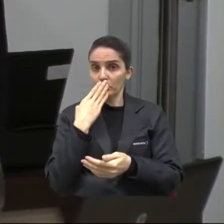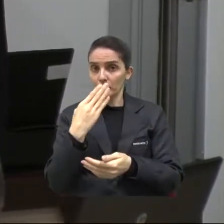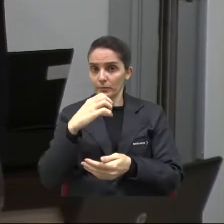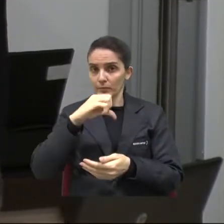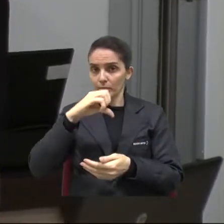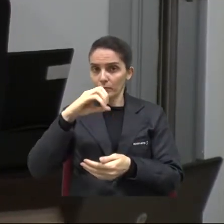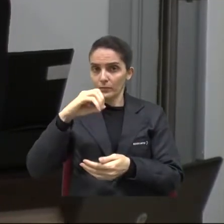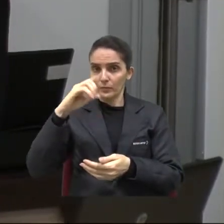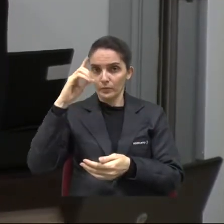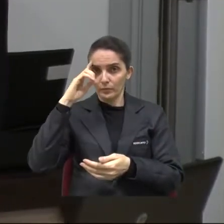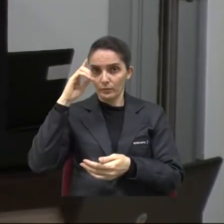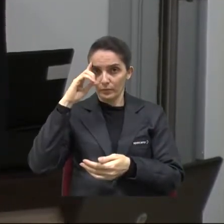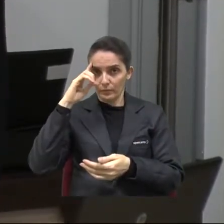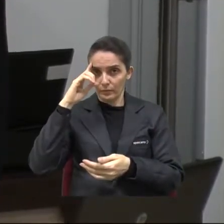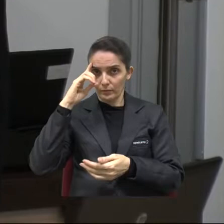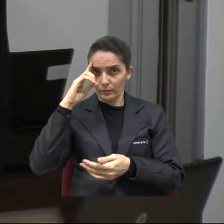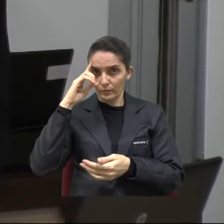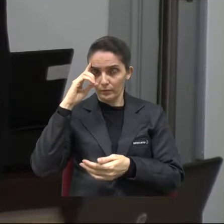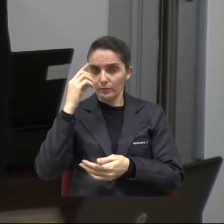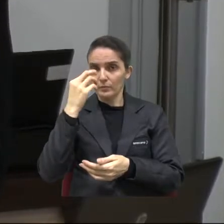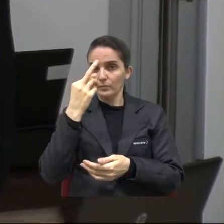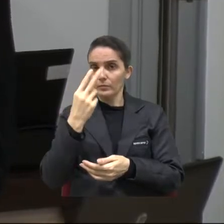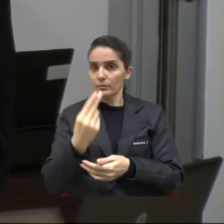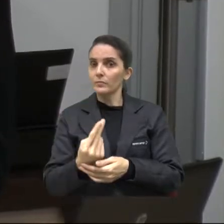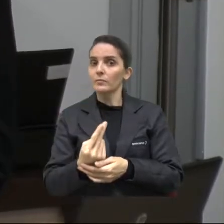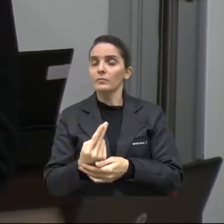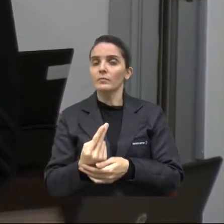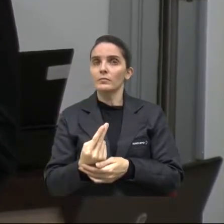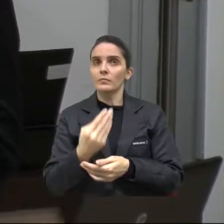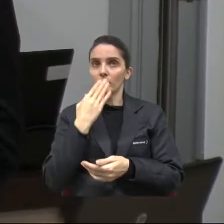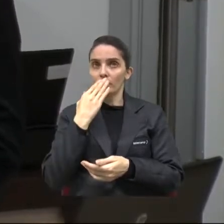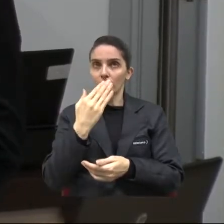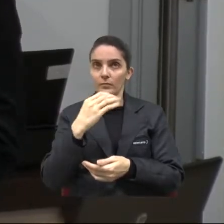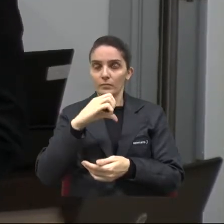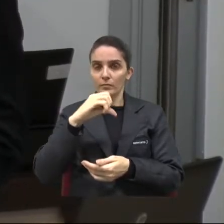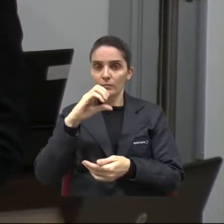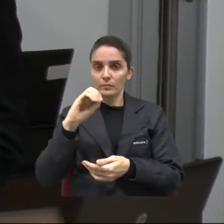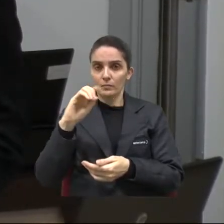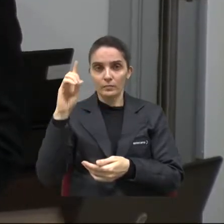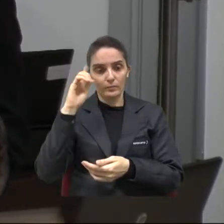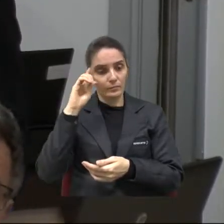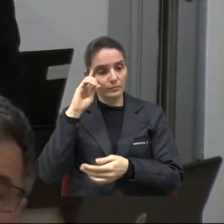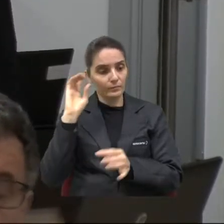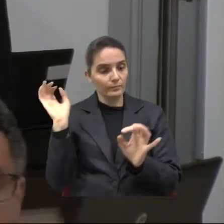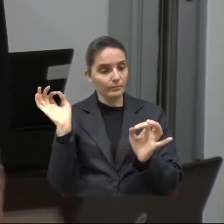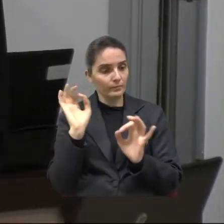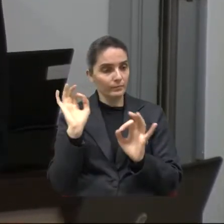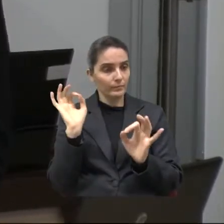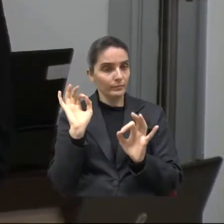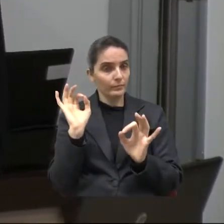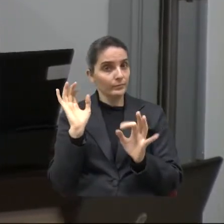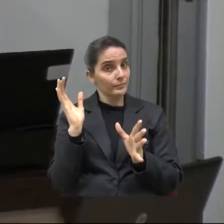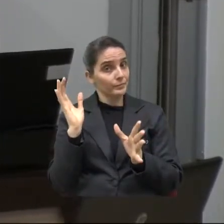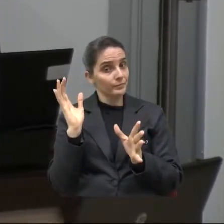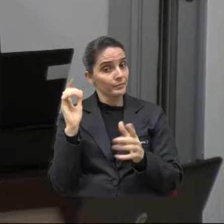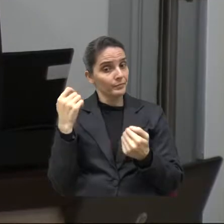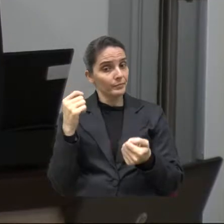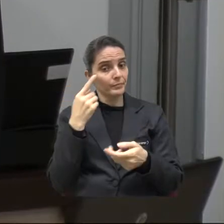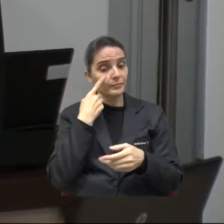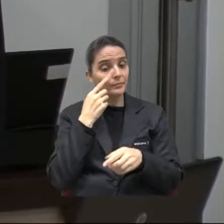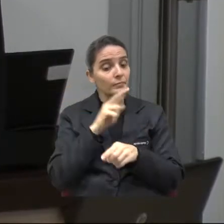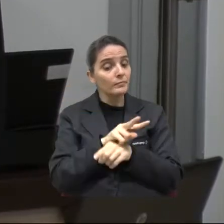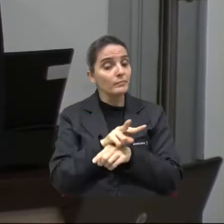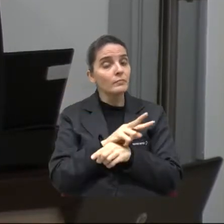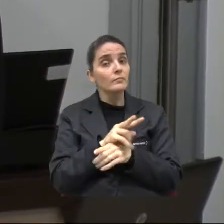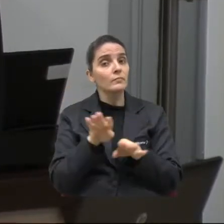dias, como foi pedido no seu 90 dias, e até agora, nada. Então, que a gente possa fiscalizar isso aí